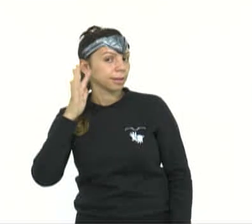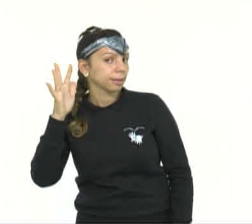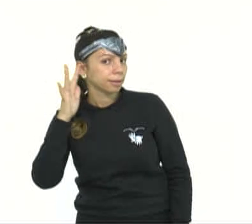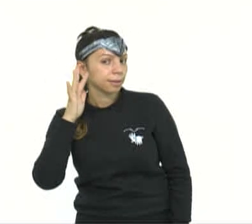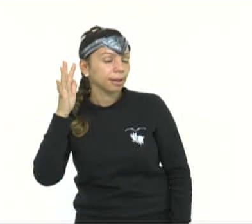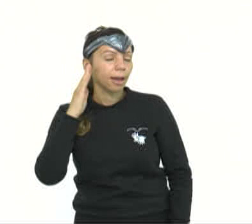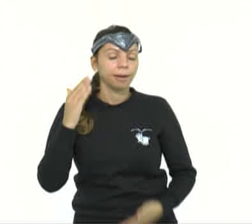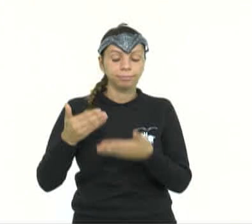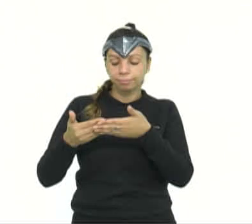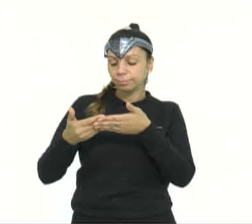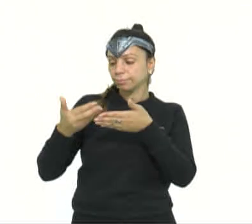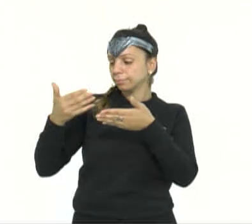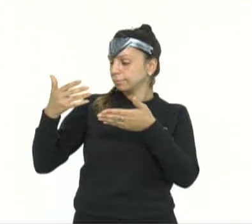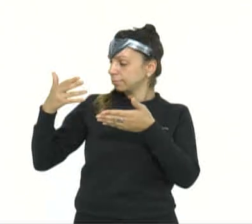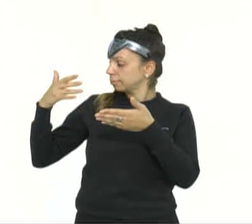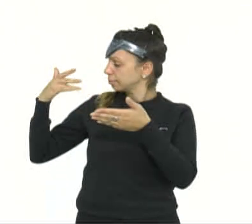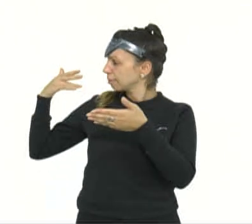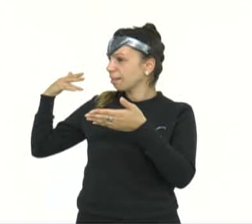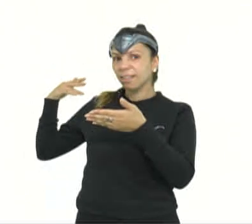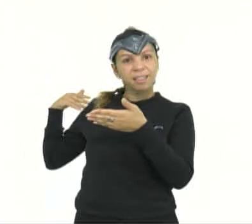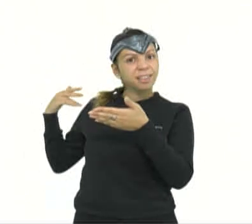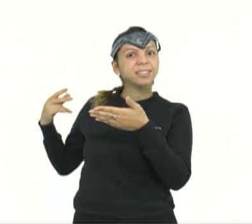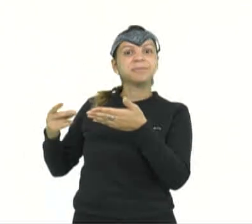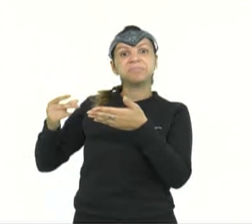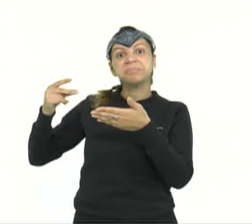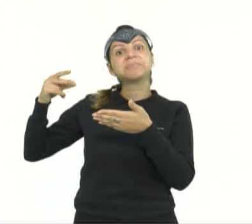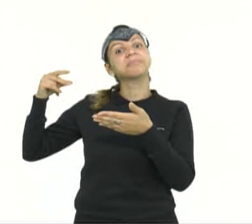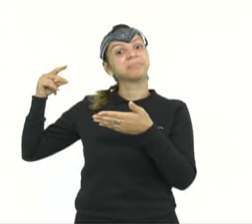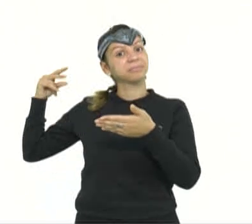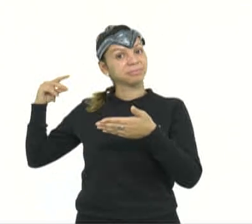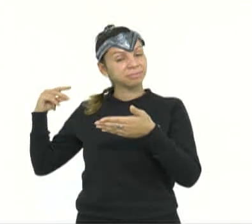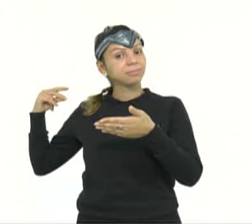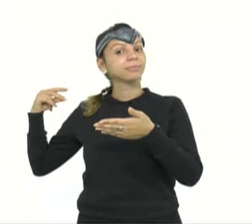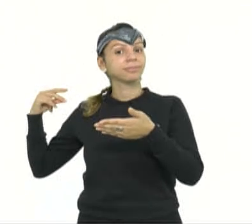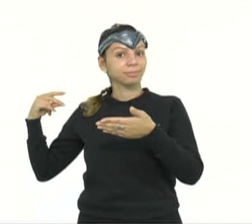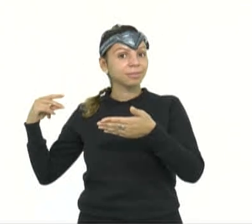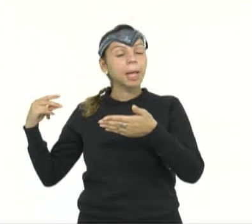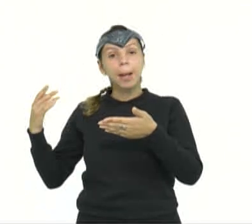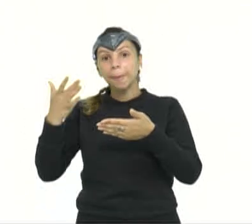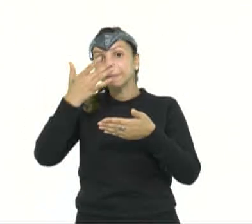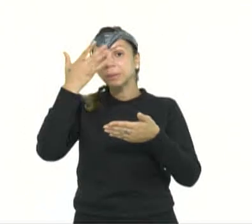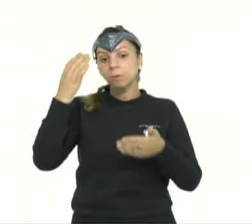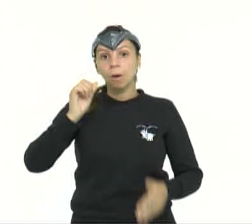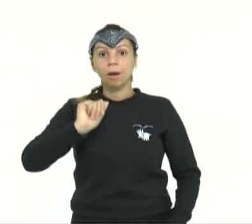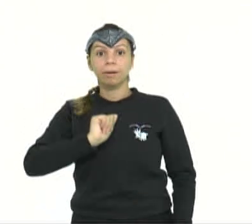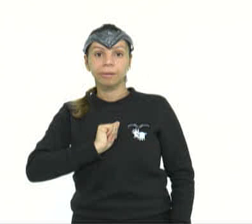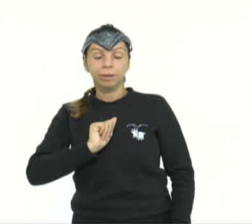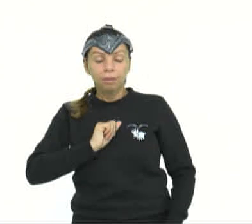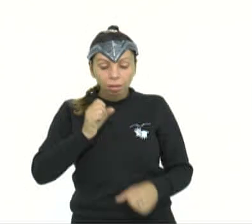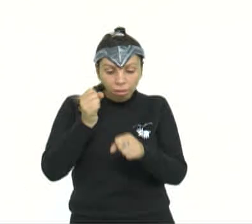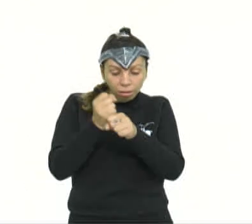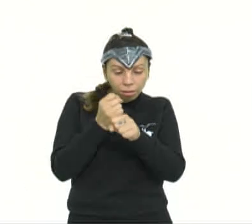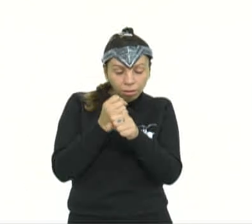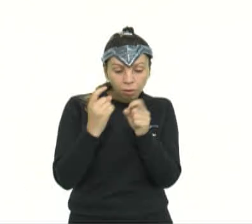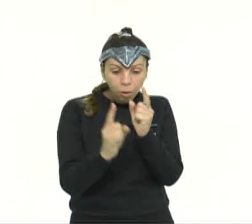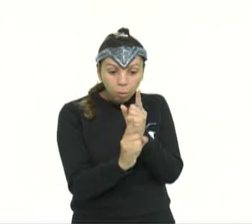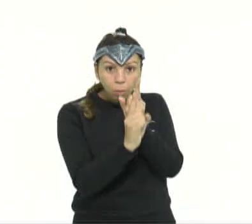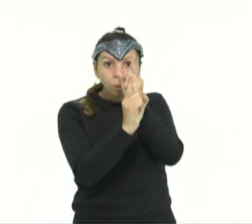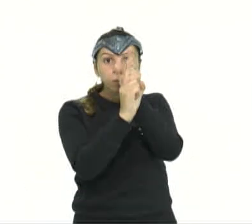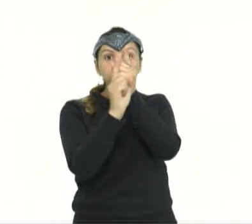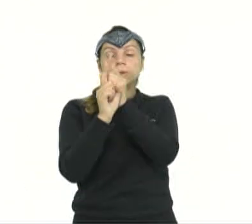da antiguidade, é muito tempo atrás. Os arqueólogos encontraram lá no